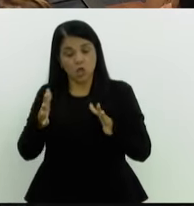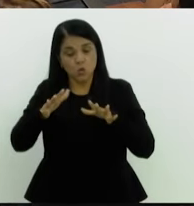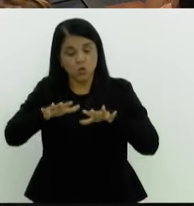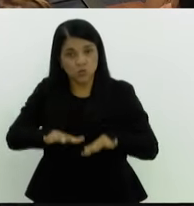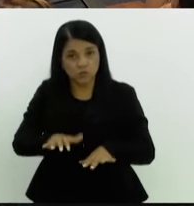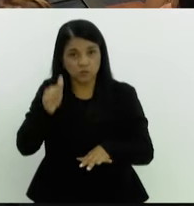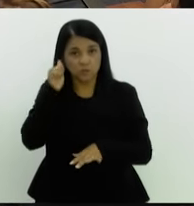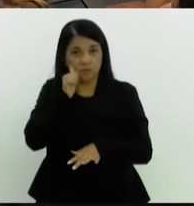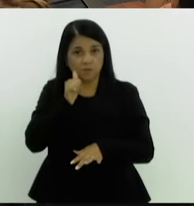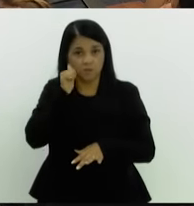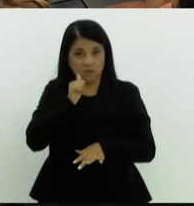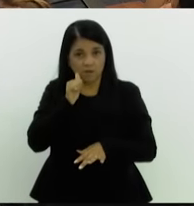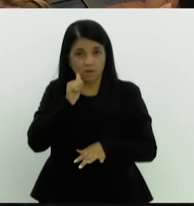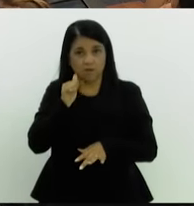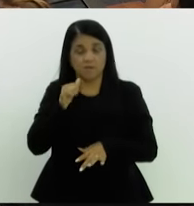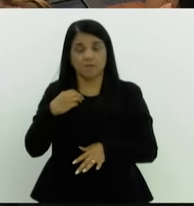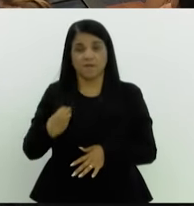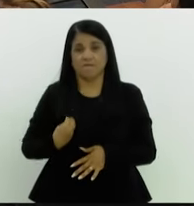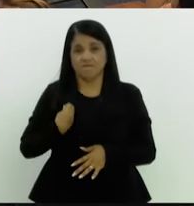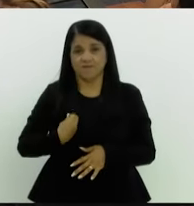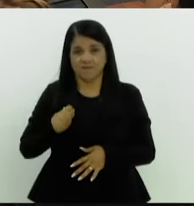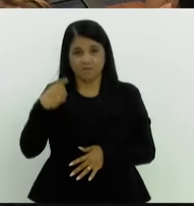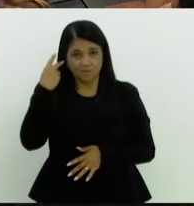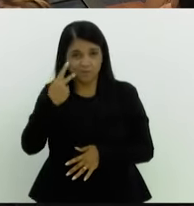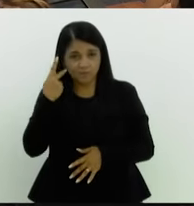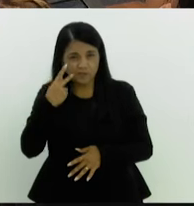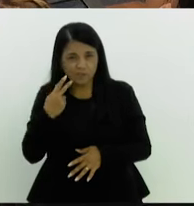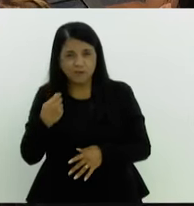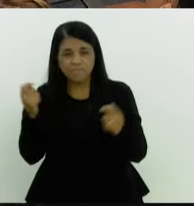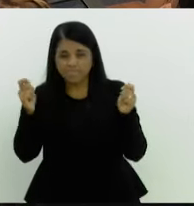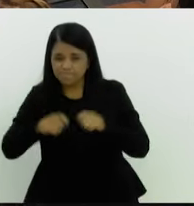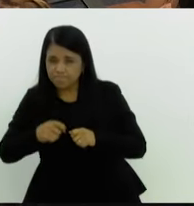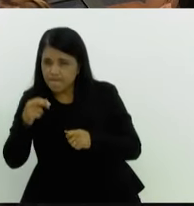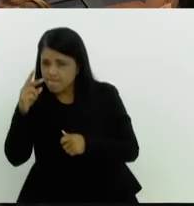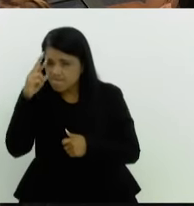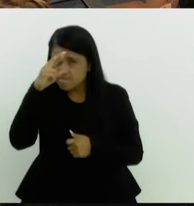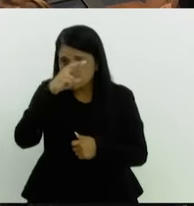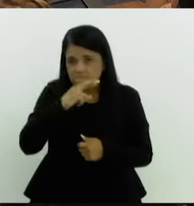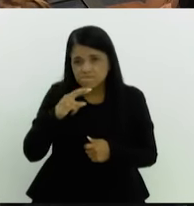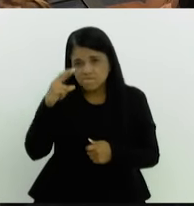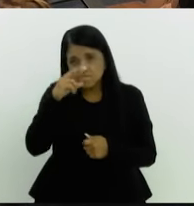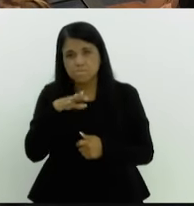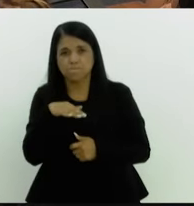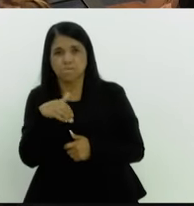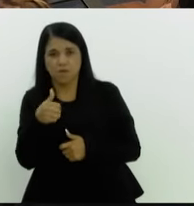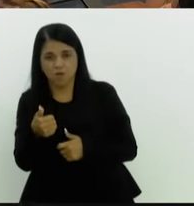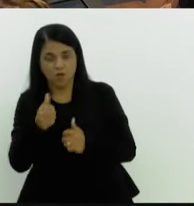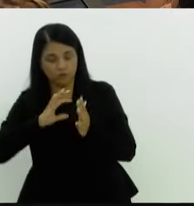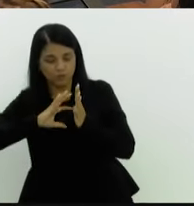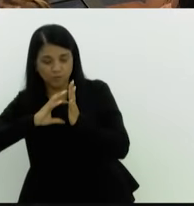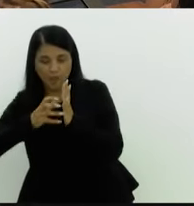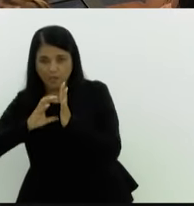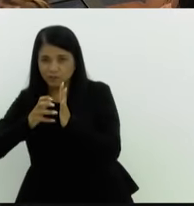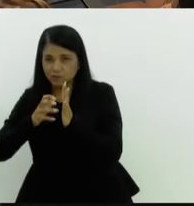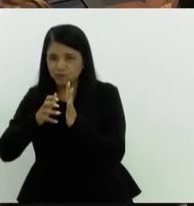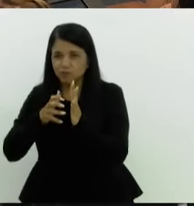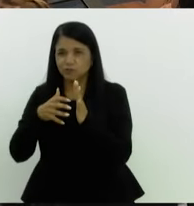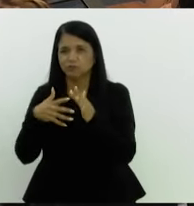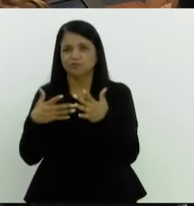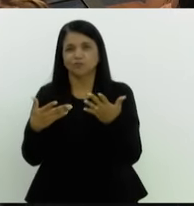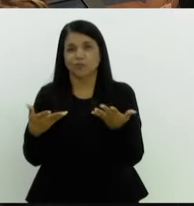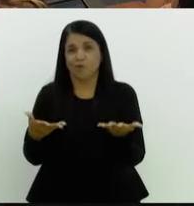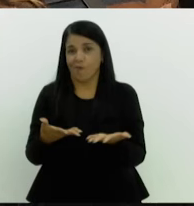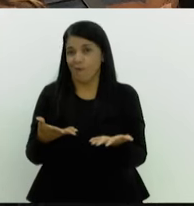na vida política porque isso vai permitir que a gente fiscalize melhor essa situação dos partidos que não até hoje né